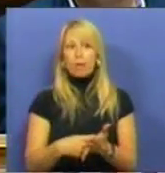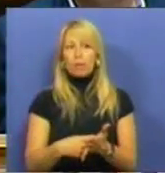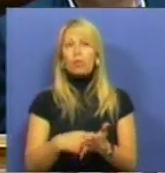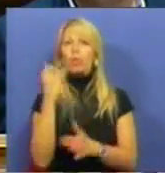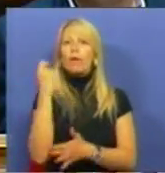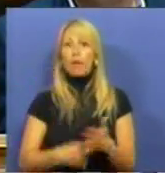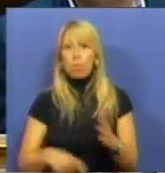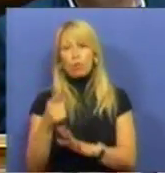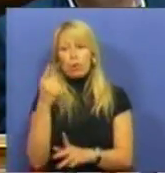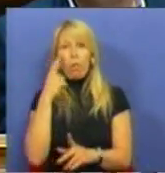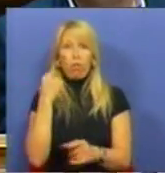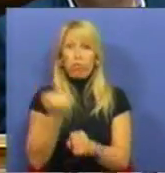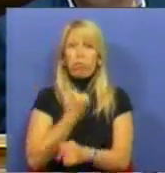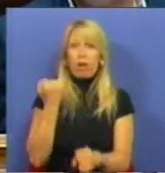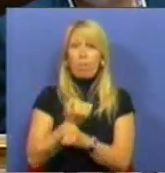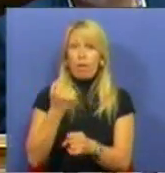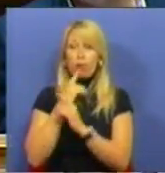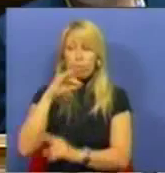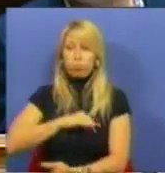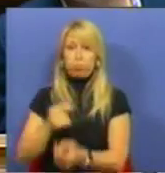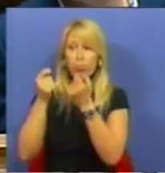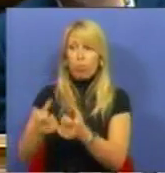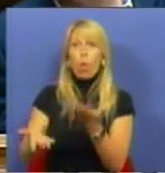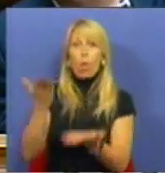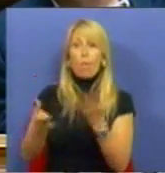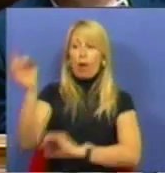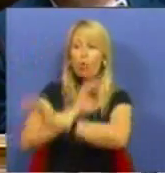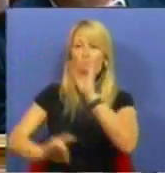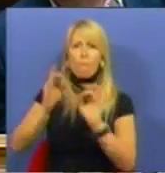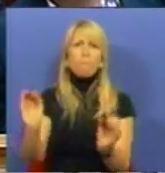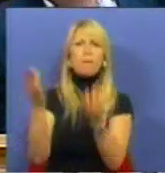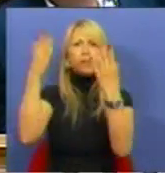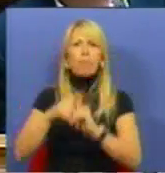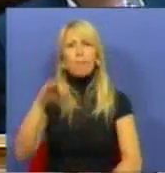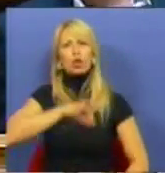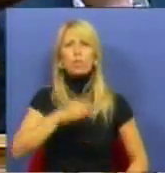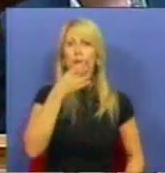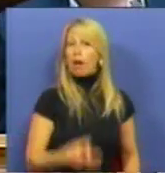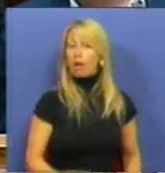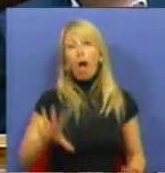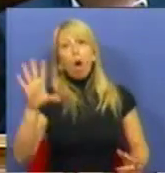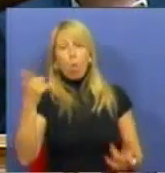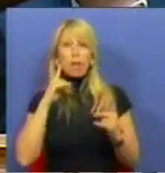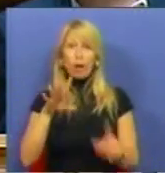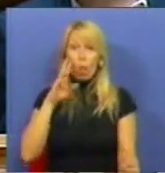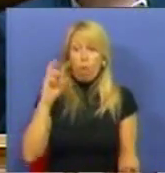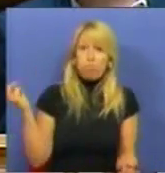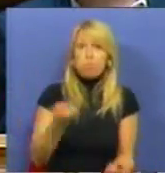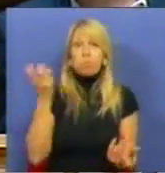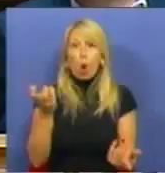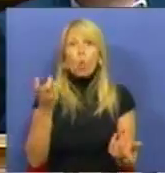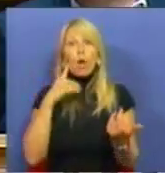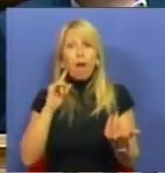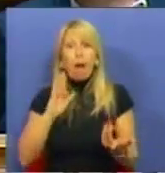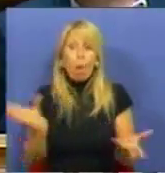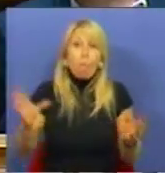dos trabalhadores mais mal pagos da Europa, nomeadamente no seu subsídio de Natal, quando a procura é o fator mais dinâmico da economia portuguesa no